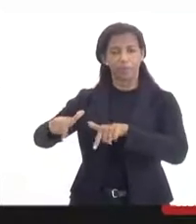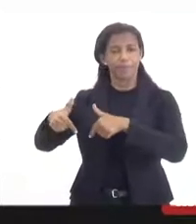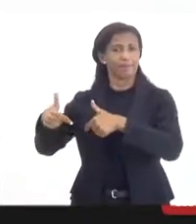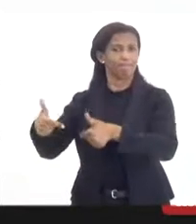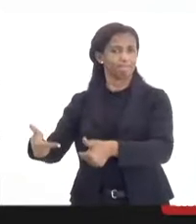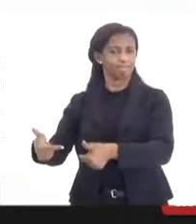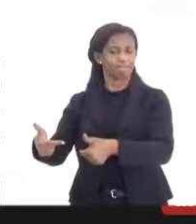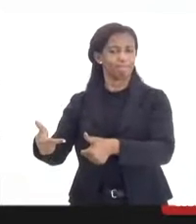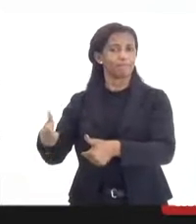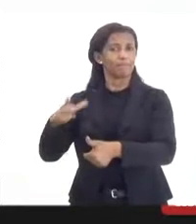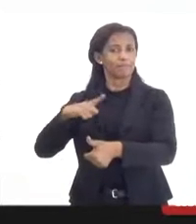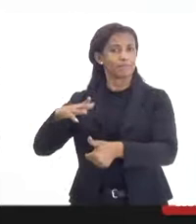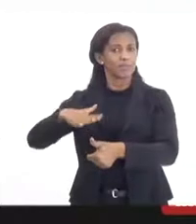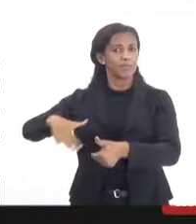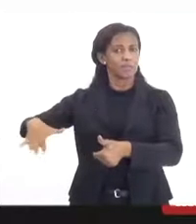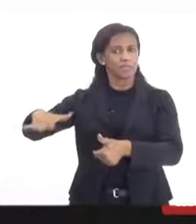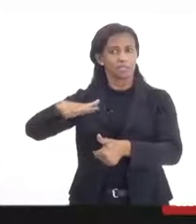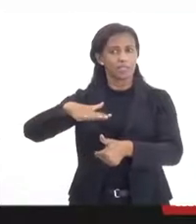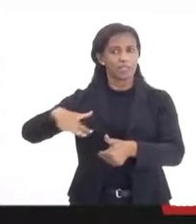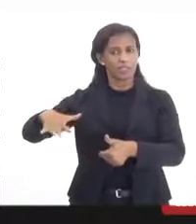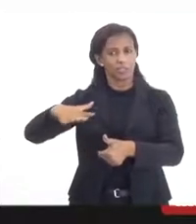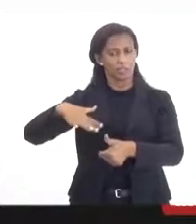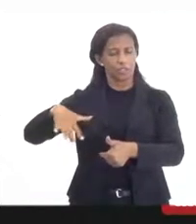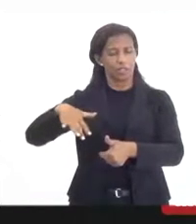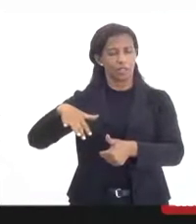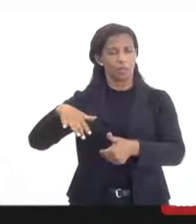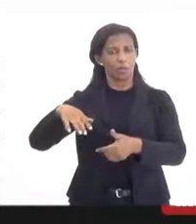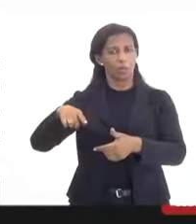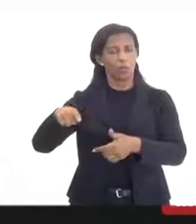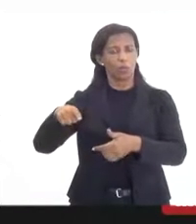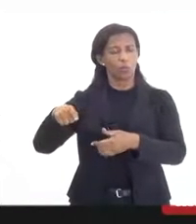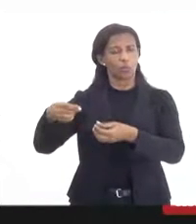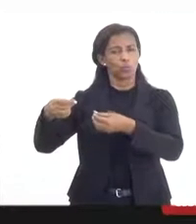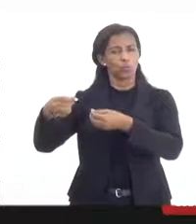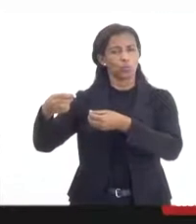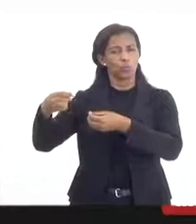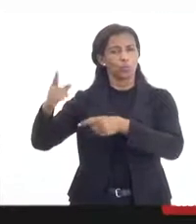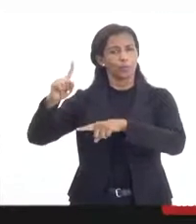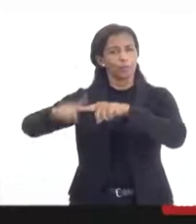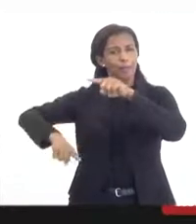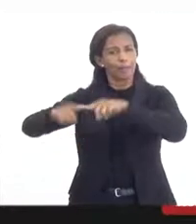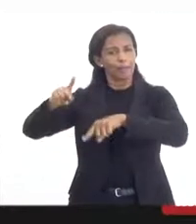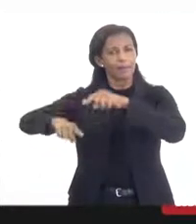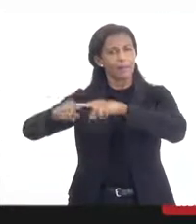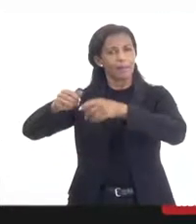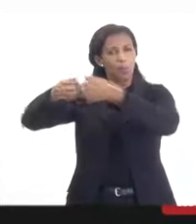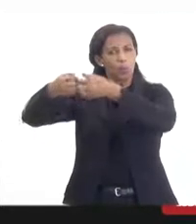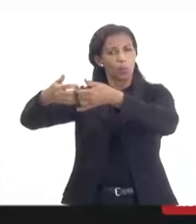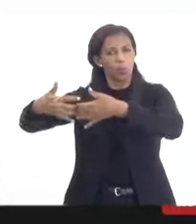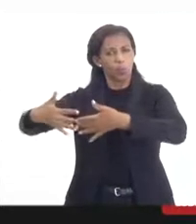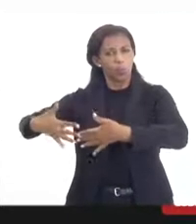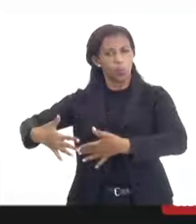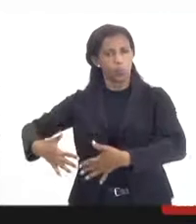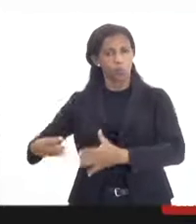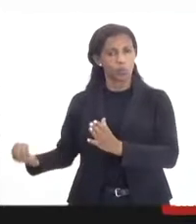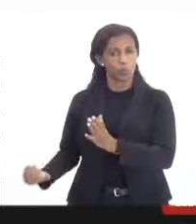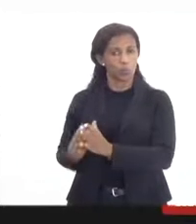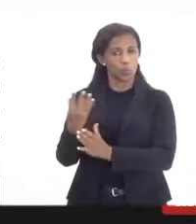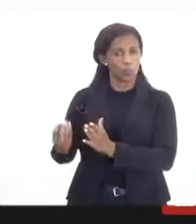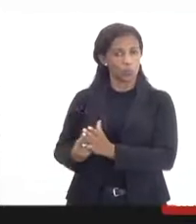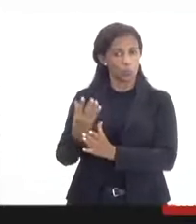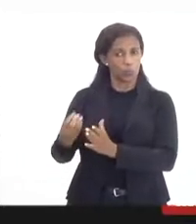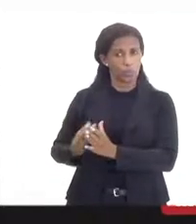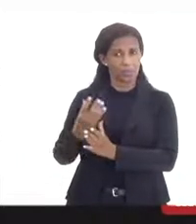que envolvia o escoamento destes produtos que são derivados do processamento numa planta